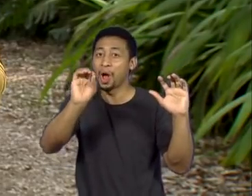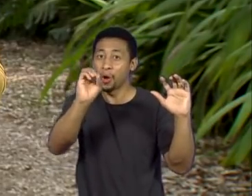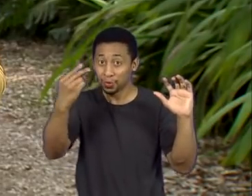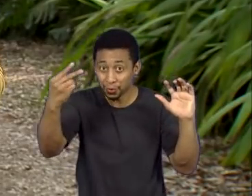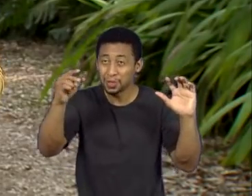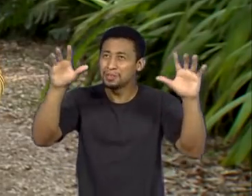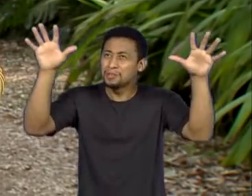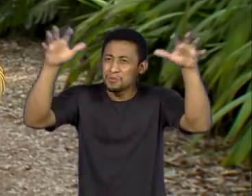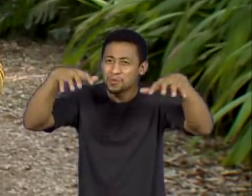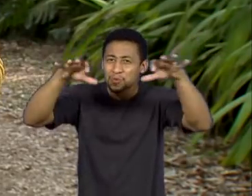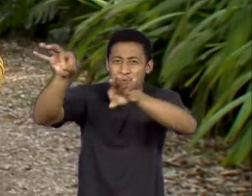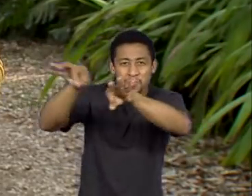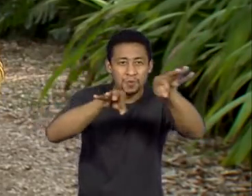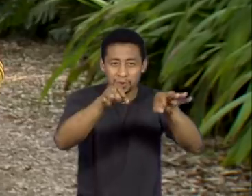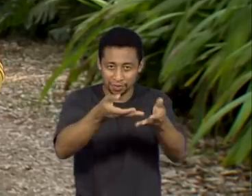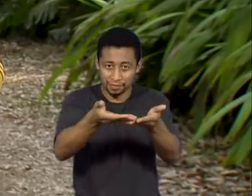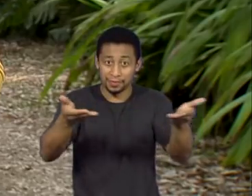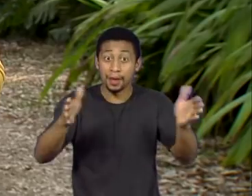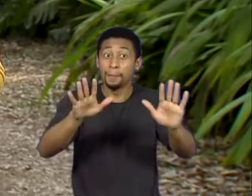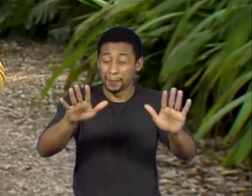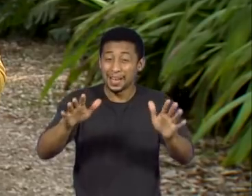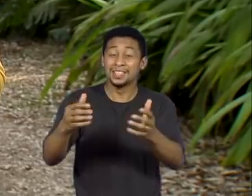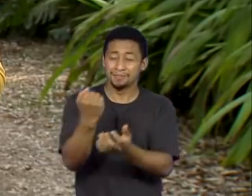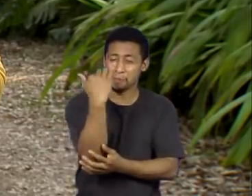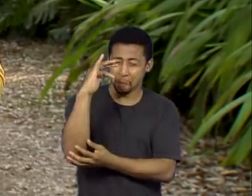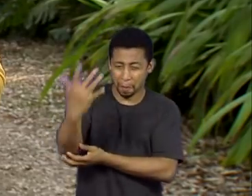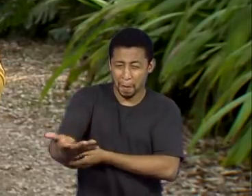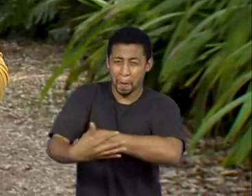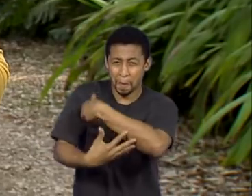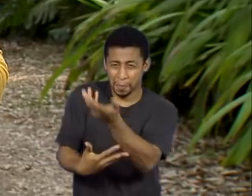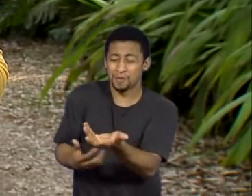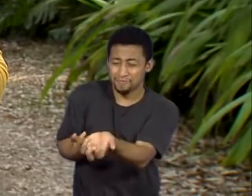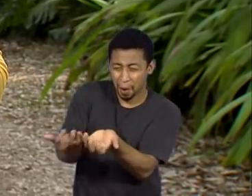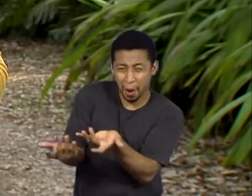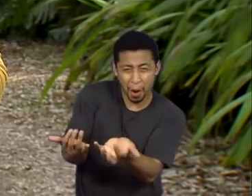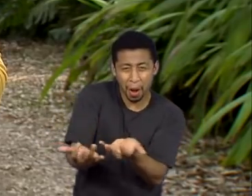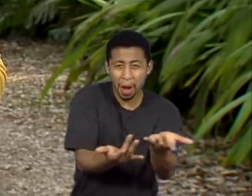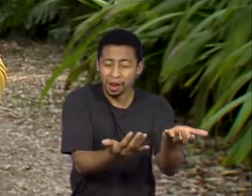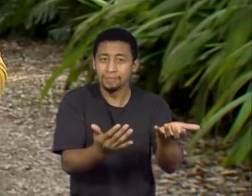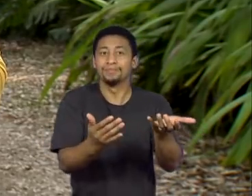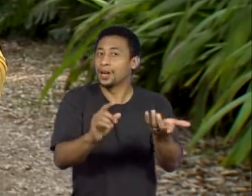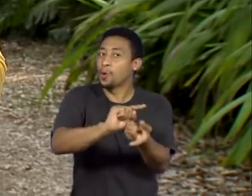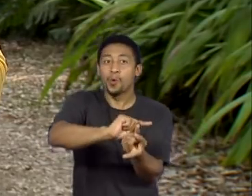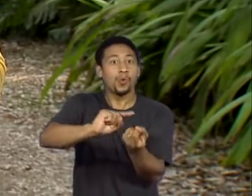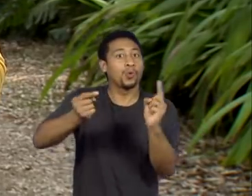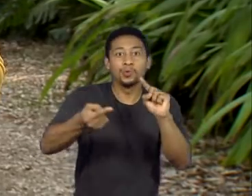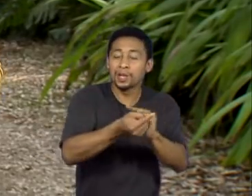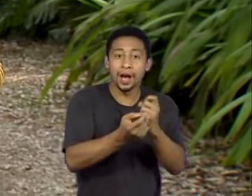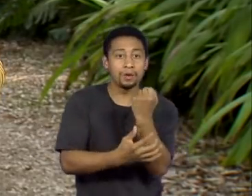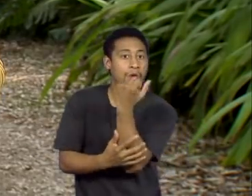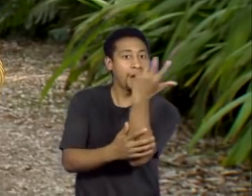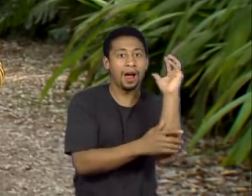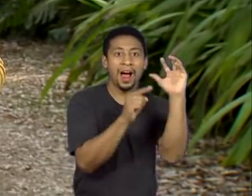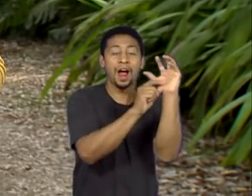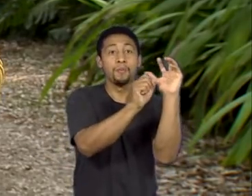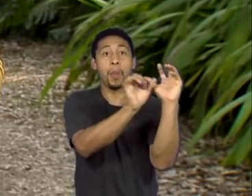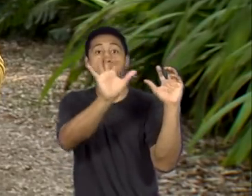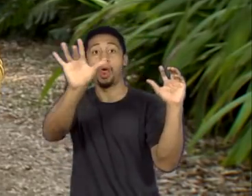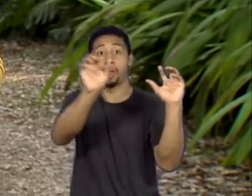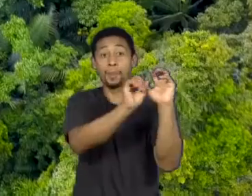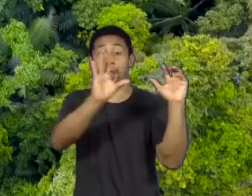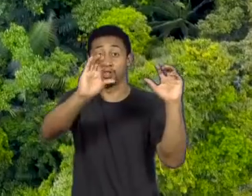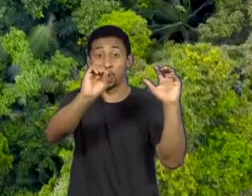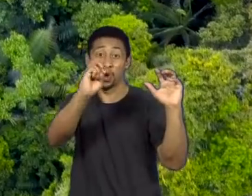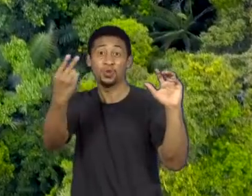que a floresta sofre o impacto das queimadas e desmatamentos e já emite mais carbono do que consegue